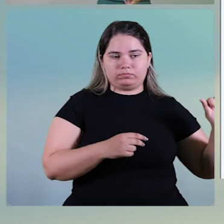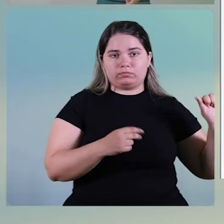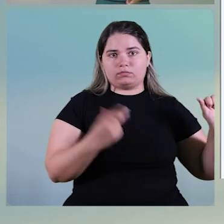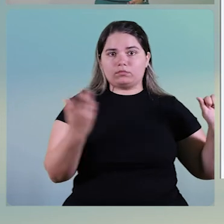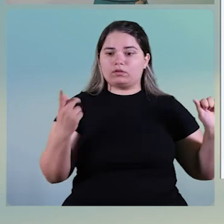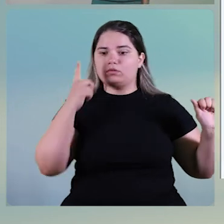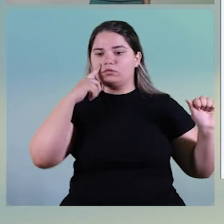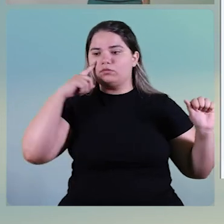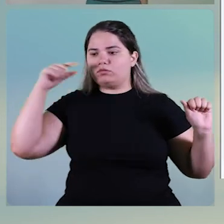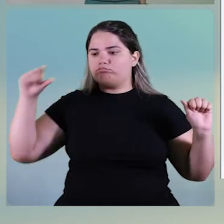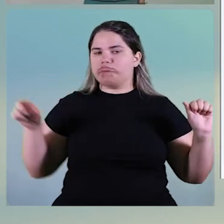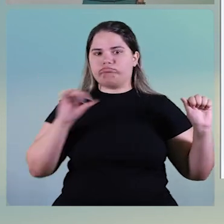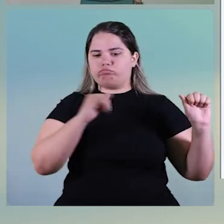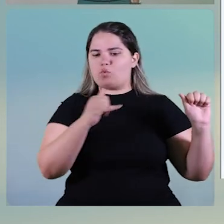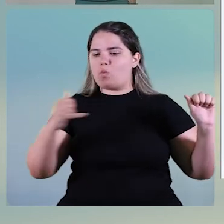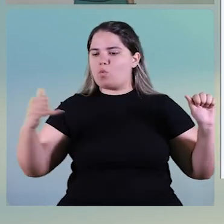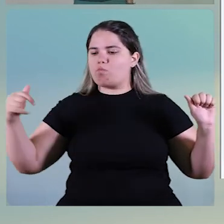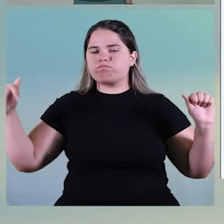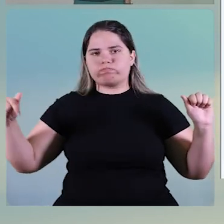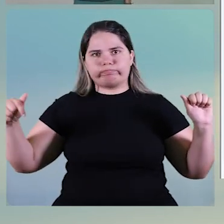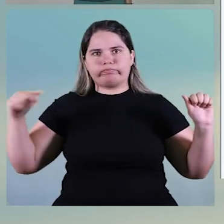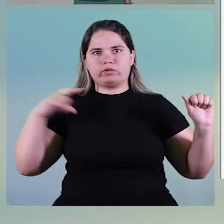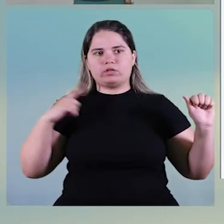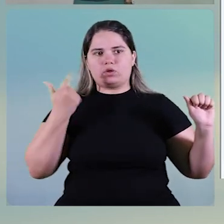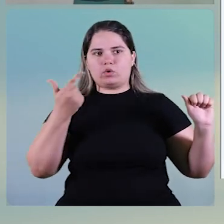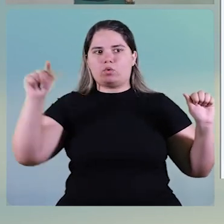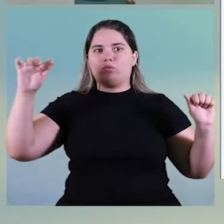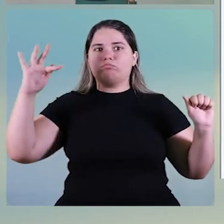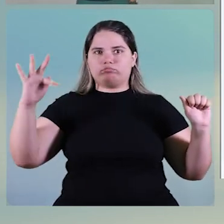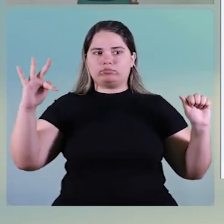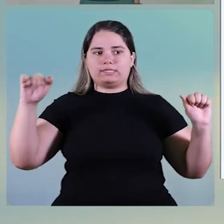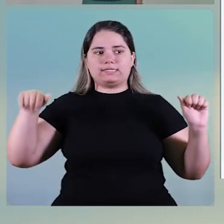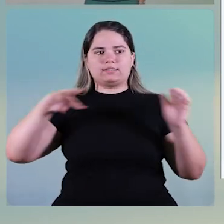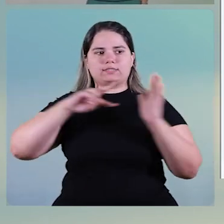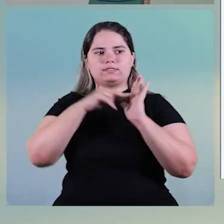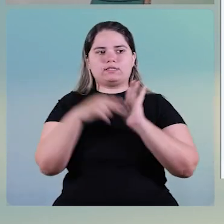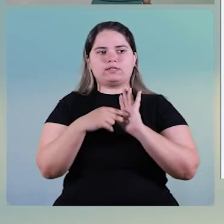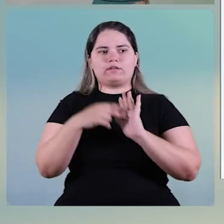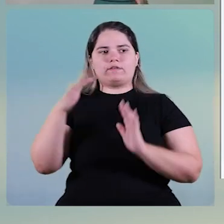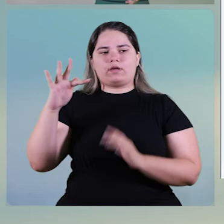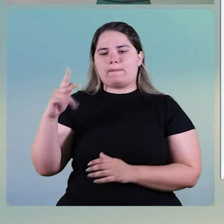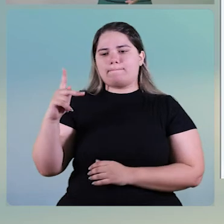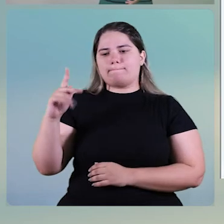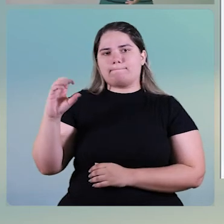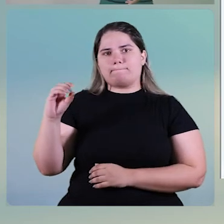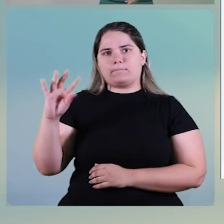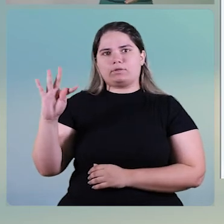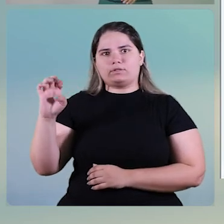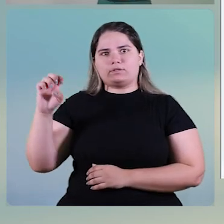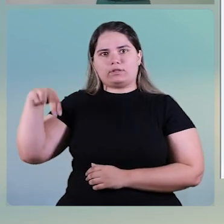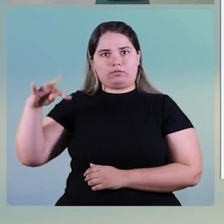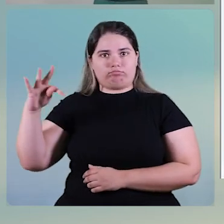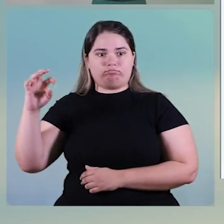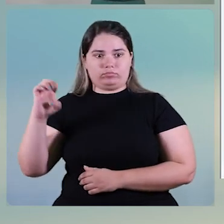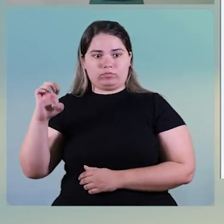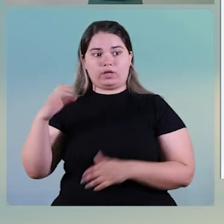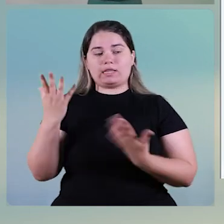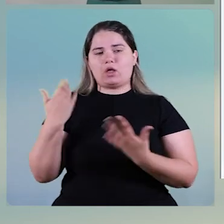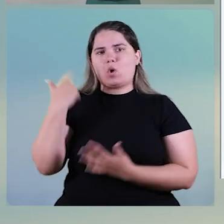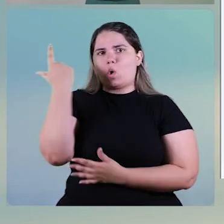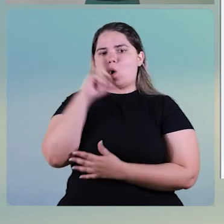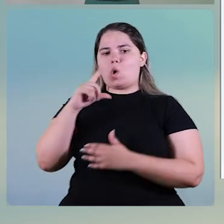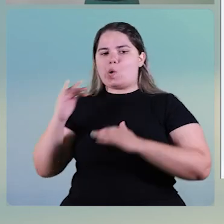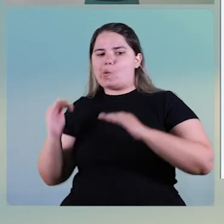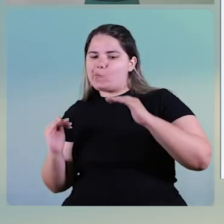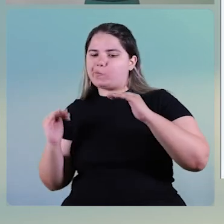que a gente chama de força potente, na outra extremidade da barra. Qual é o objetivo dessa alavanca? Ficar em equilíbrio.